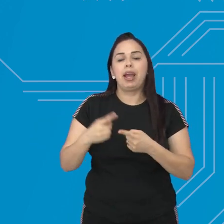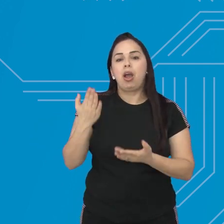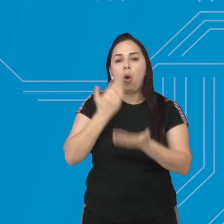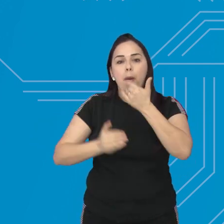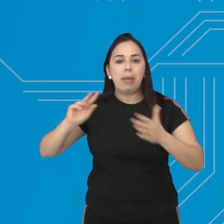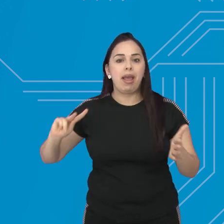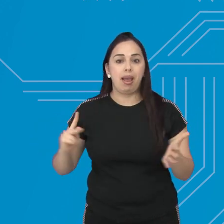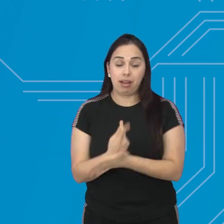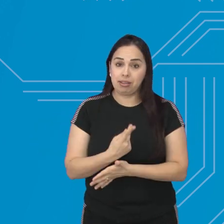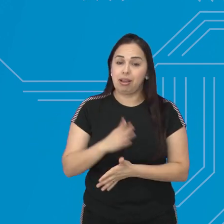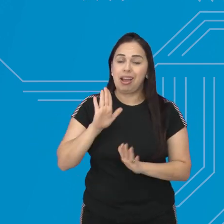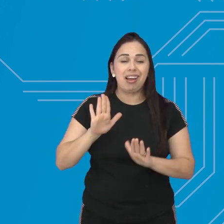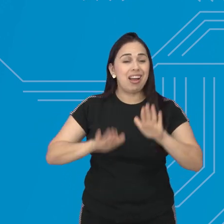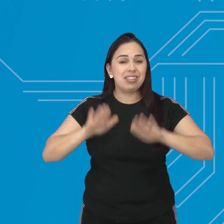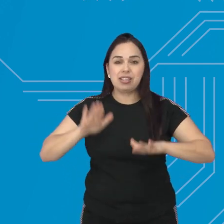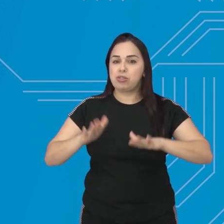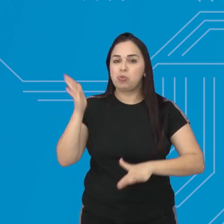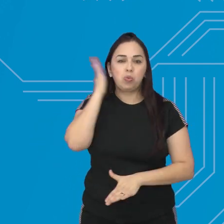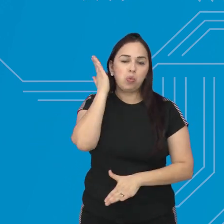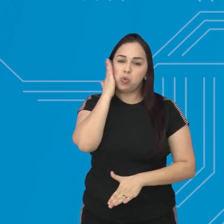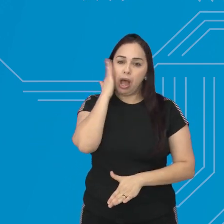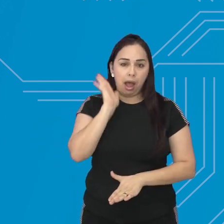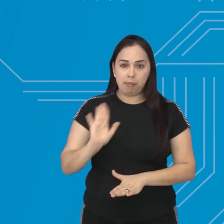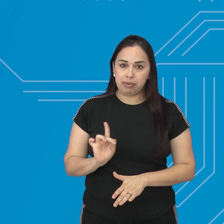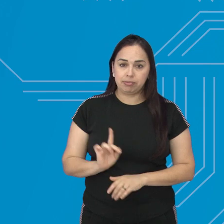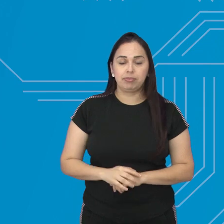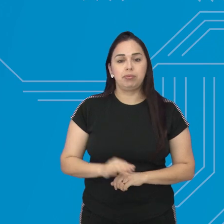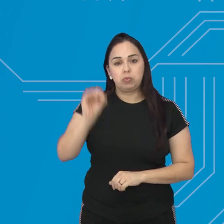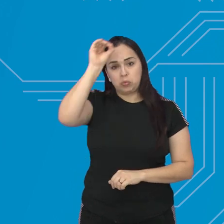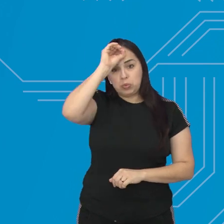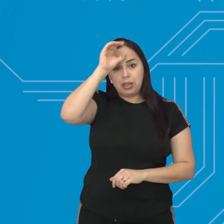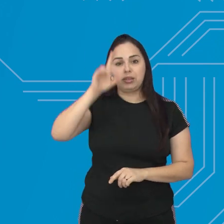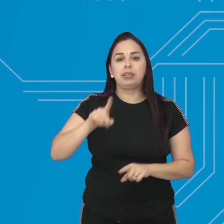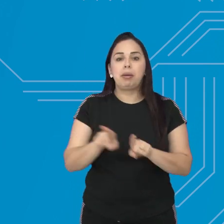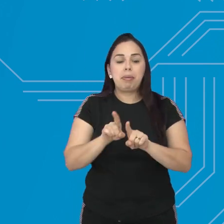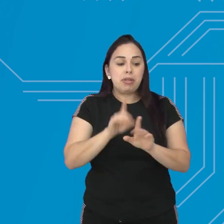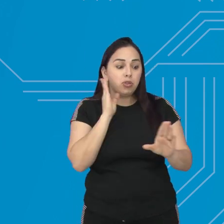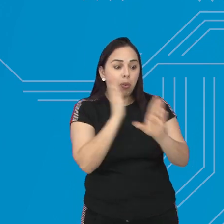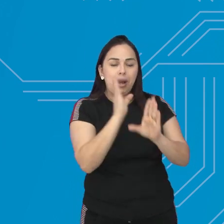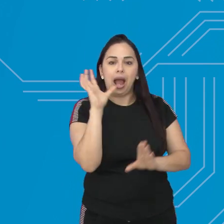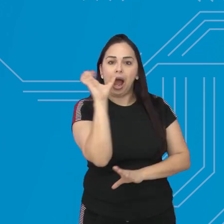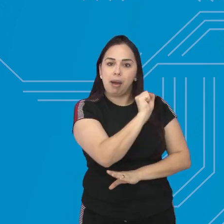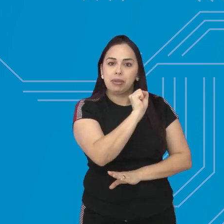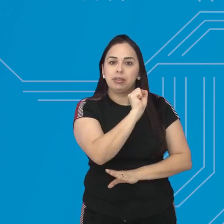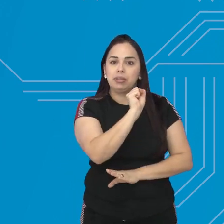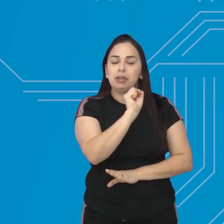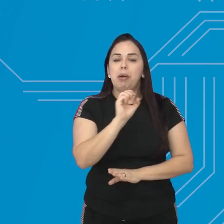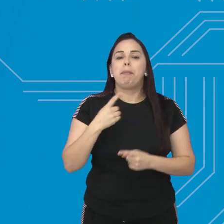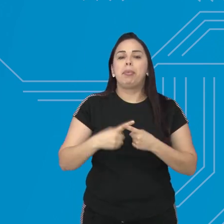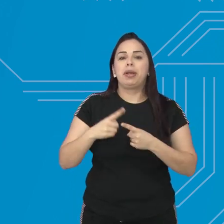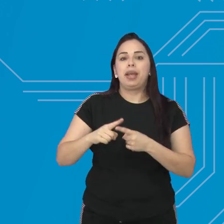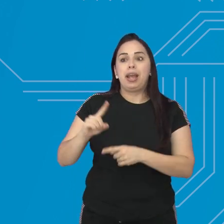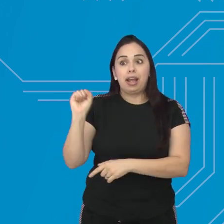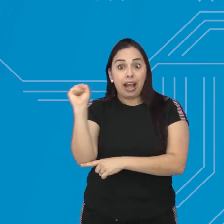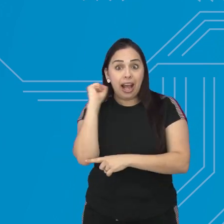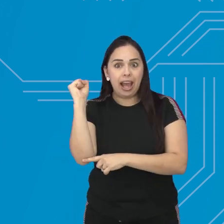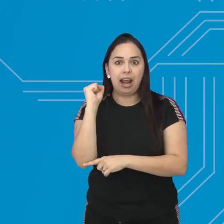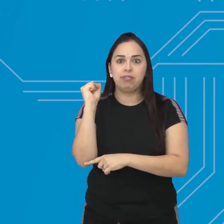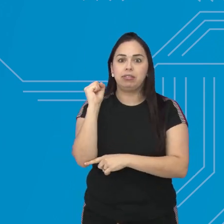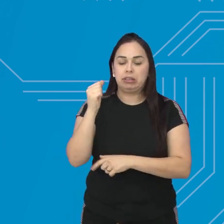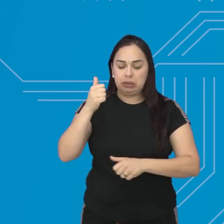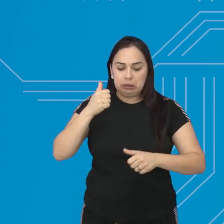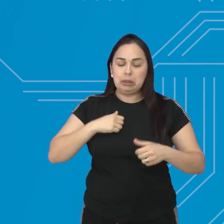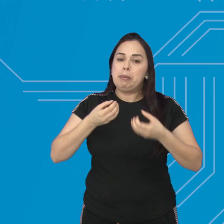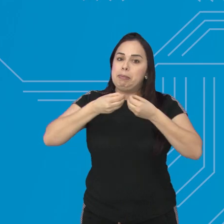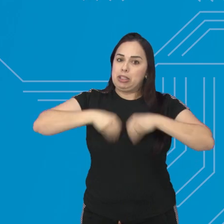alimentares e nem mesmo sabe que tem a doença. E o diagnóstico e o tratamento são fundamentais, já que em casos mais graves, o diabetes